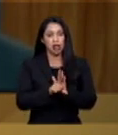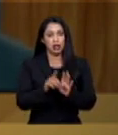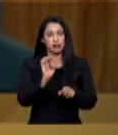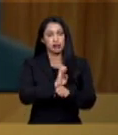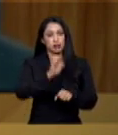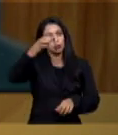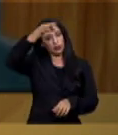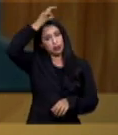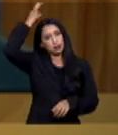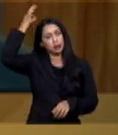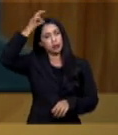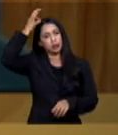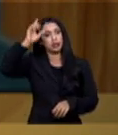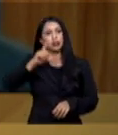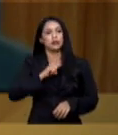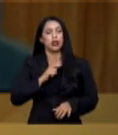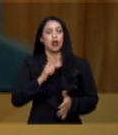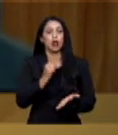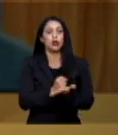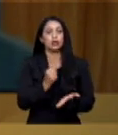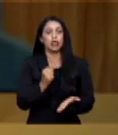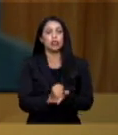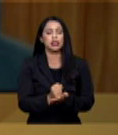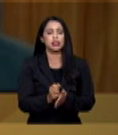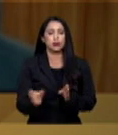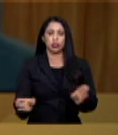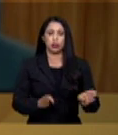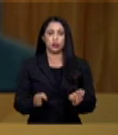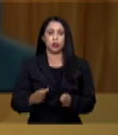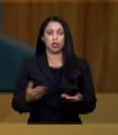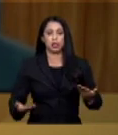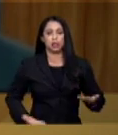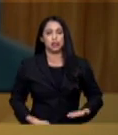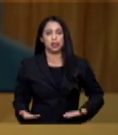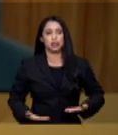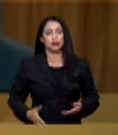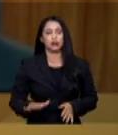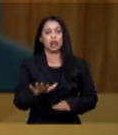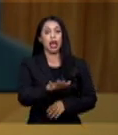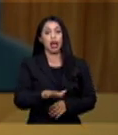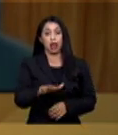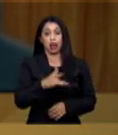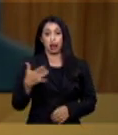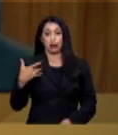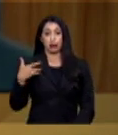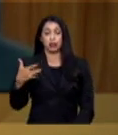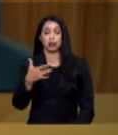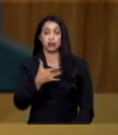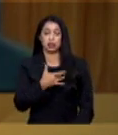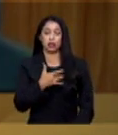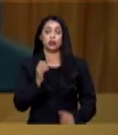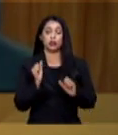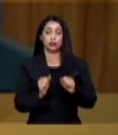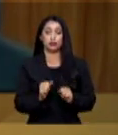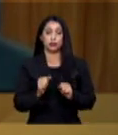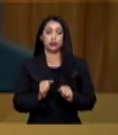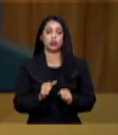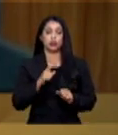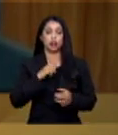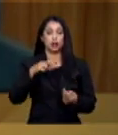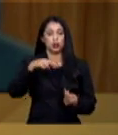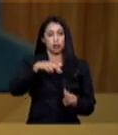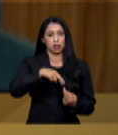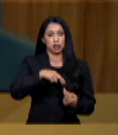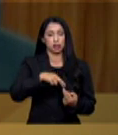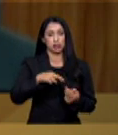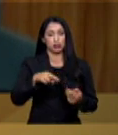que disciplinou a contratação temporária de servidores públicos na área da saúde, possível exceção prevista no inciso